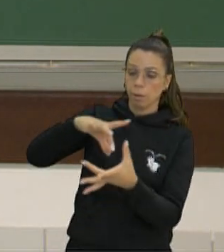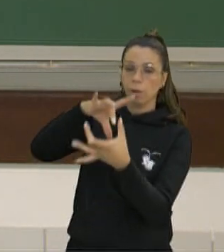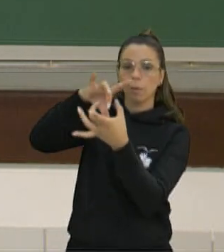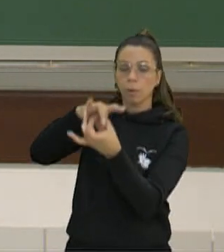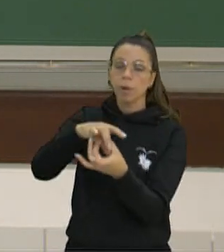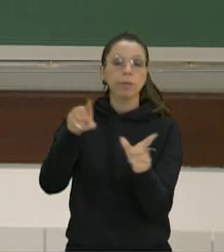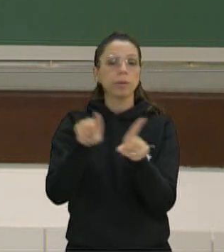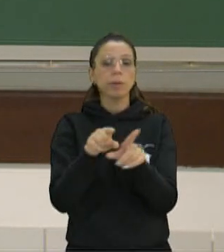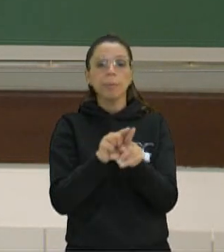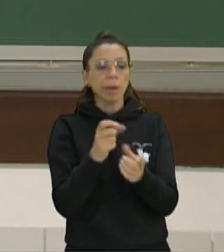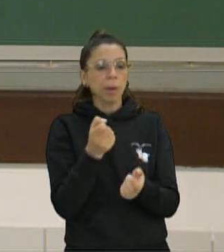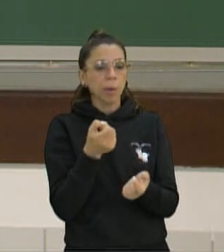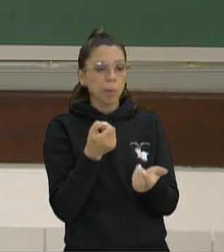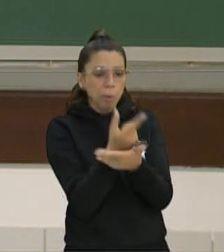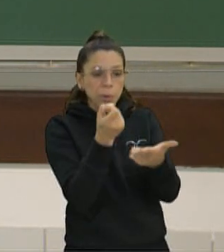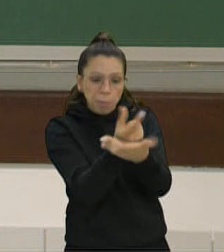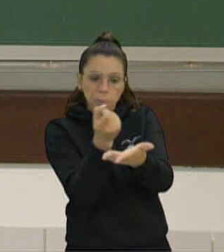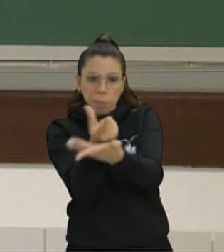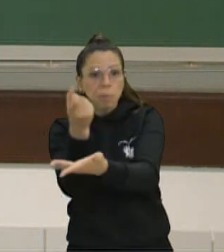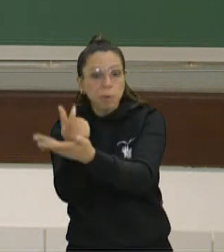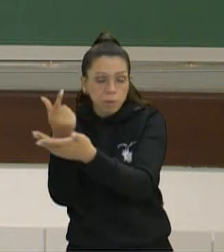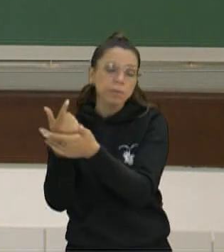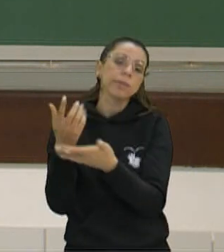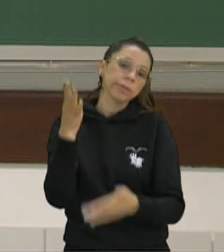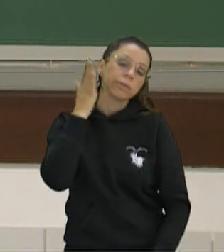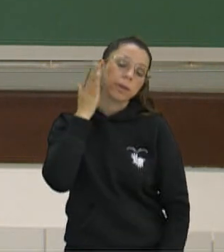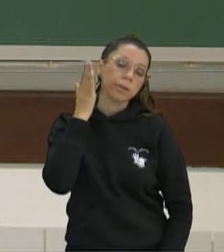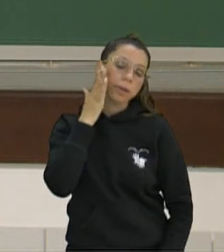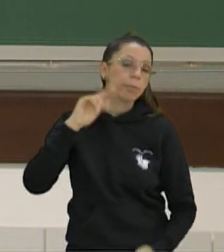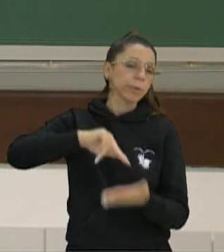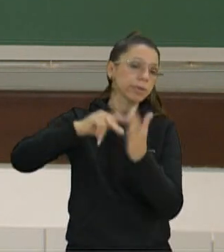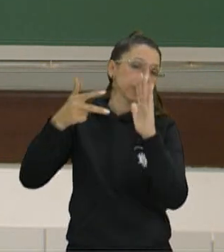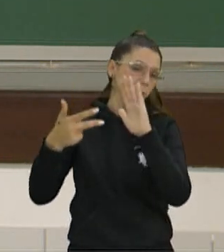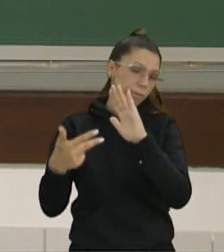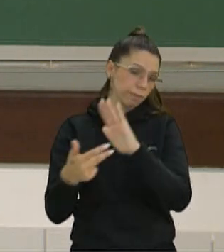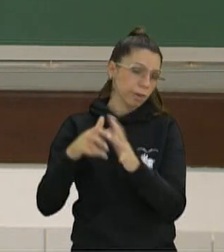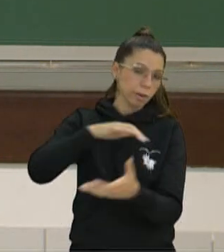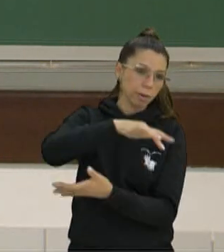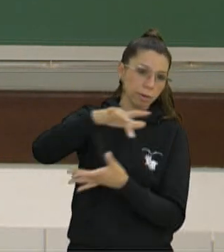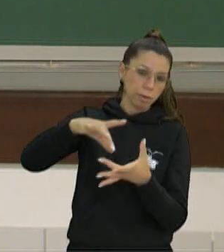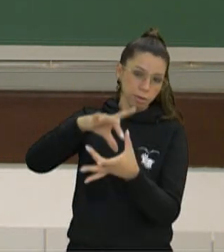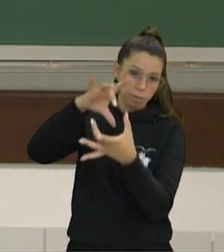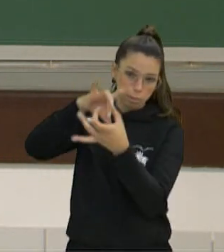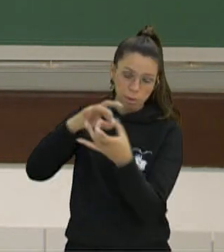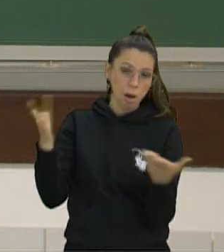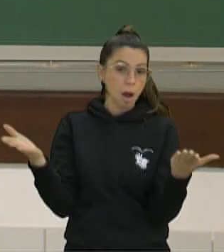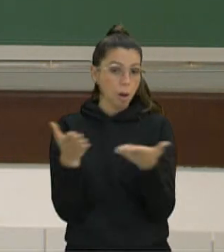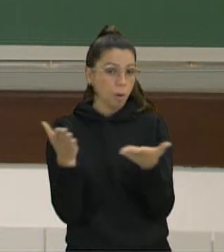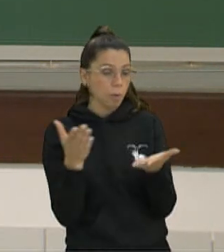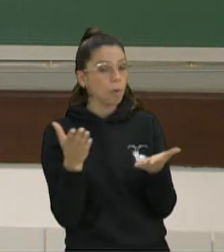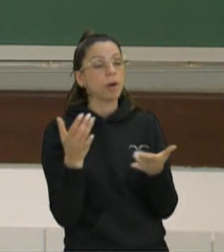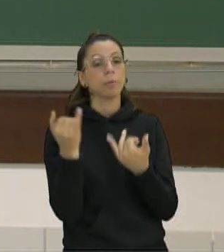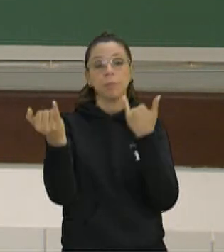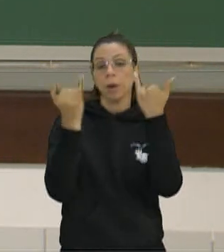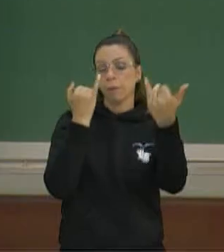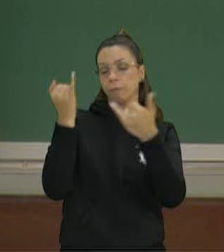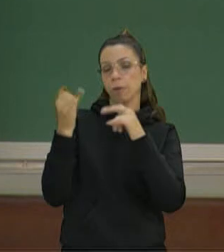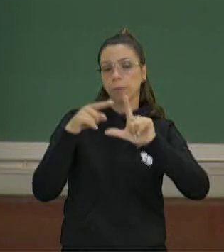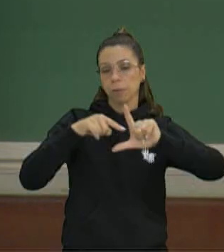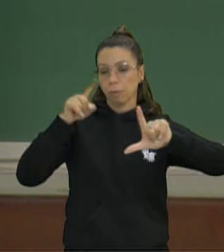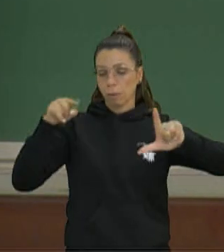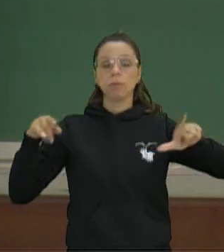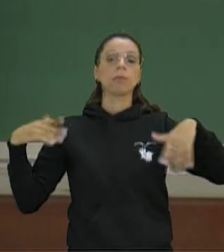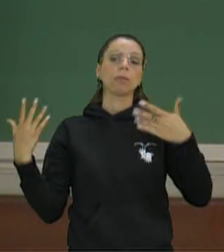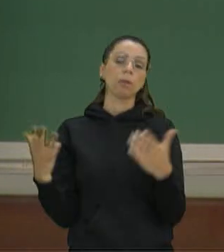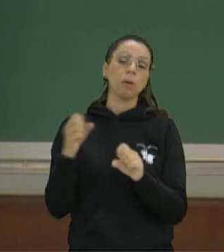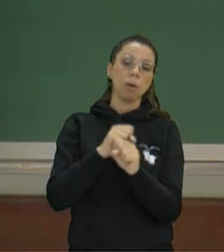então a gente já tem uma noção do que é essa globalização. E vamos para alguns dados estatísticos, né? Como sempre, a sociologia vai trazer